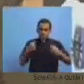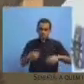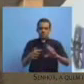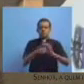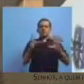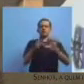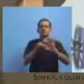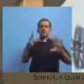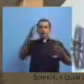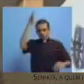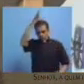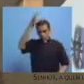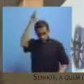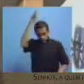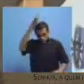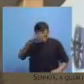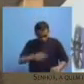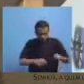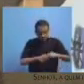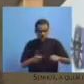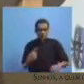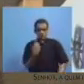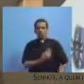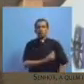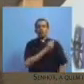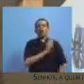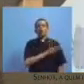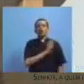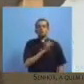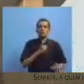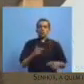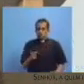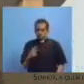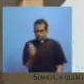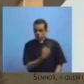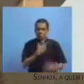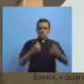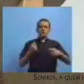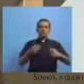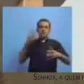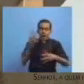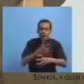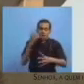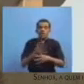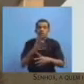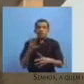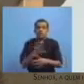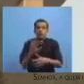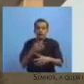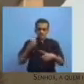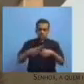da igreja, o meu problema e o seu, não é conjuntural, não é aquilo que está por fora que não. O